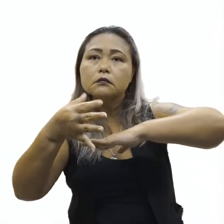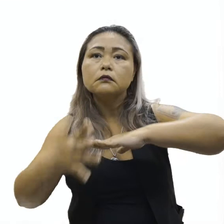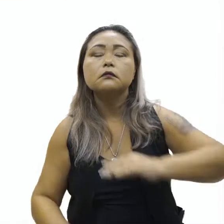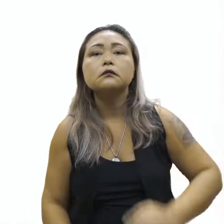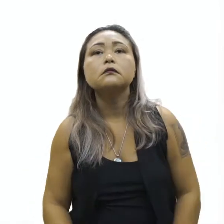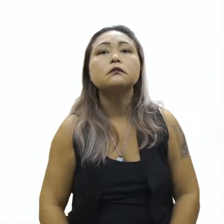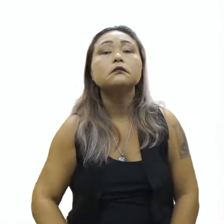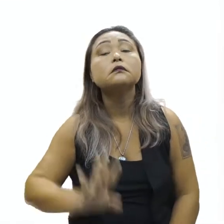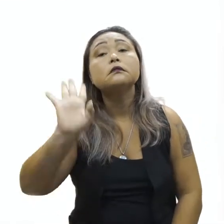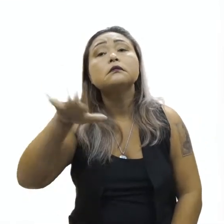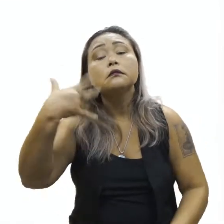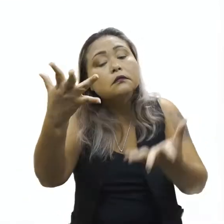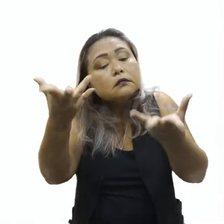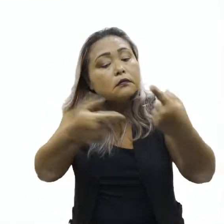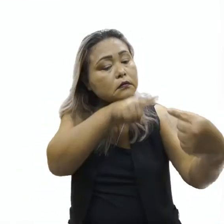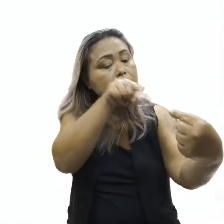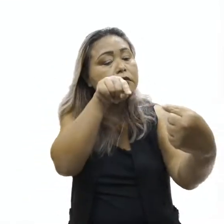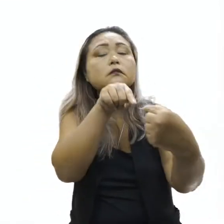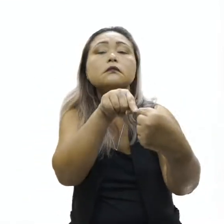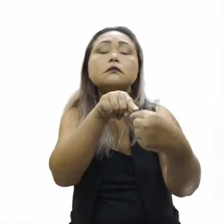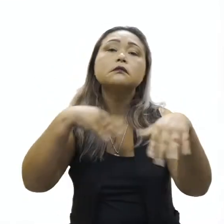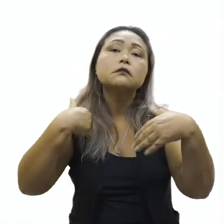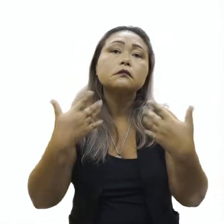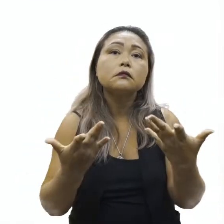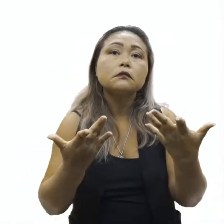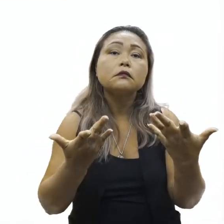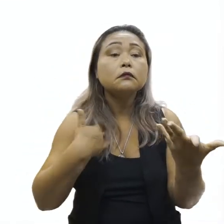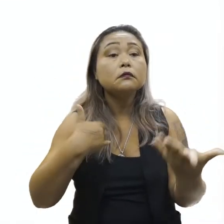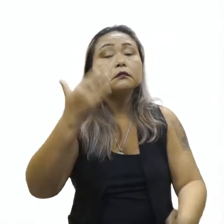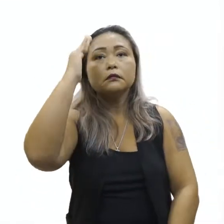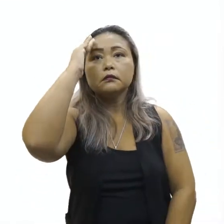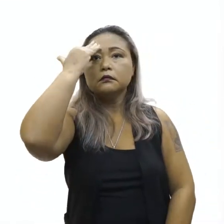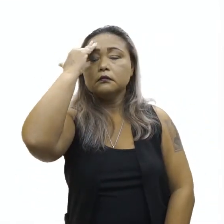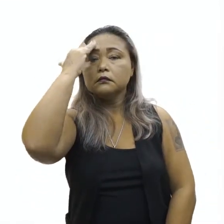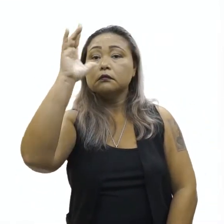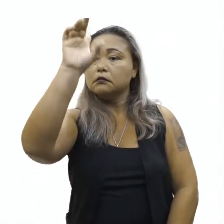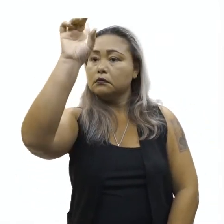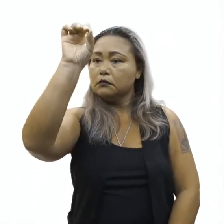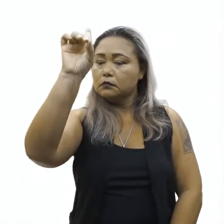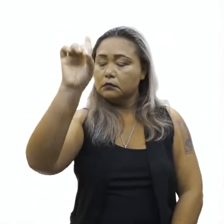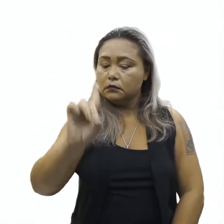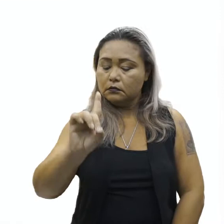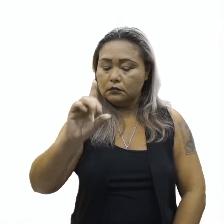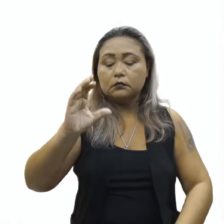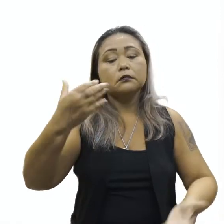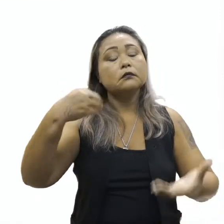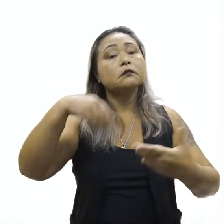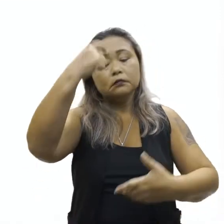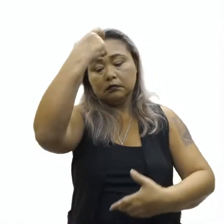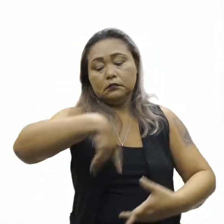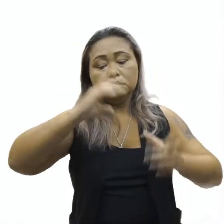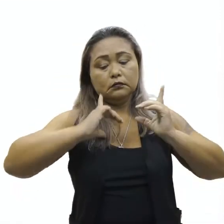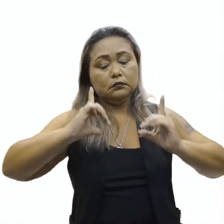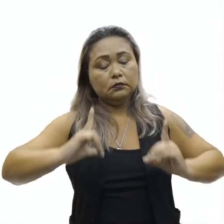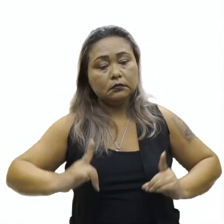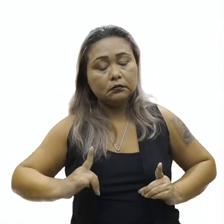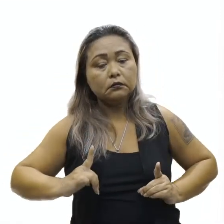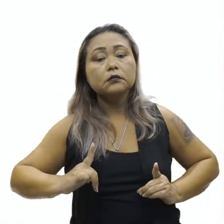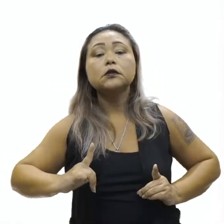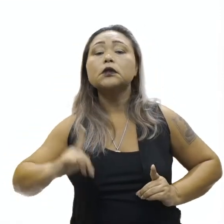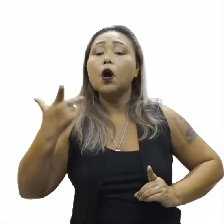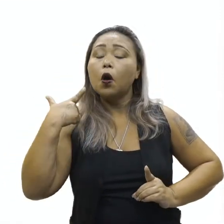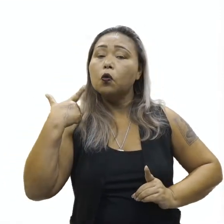são as nossas habilidades, pessoal? É compreender que os direitos da cidadania são conquistas